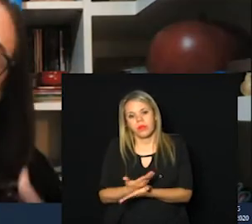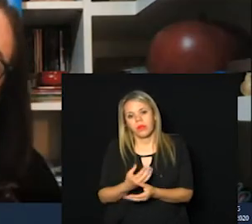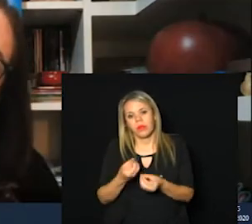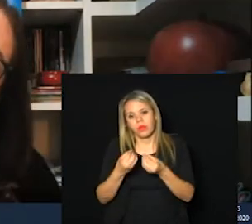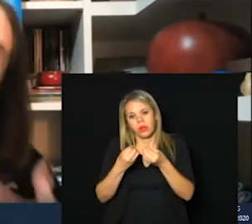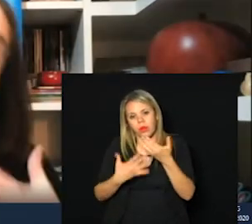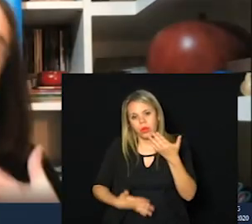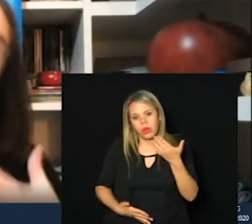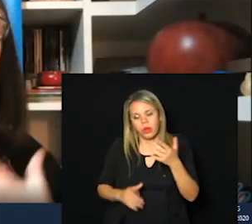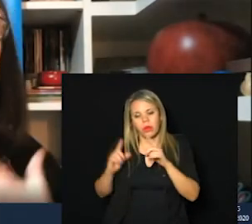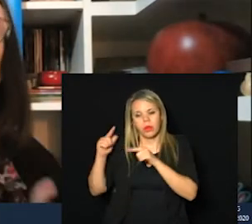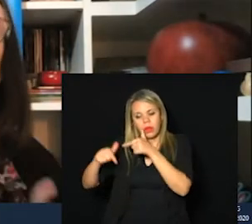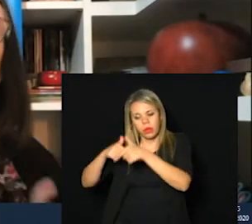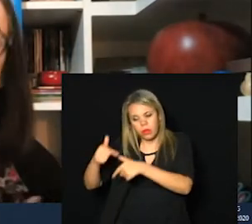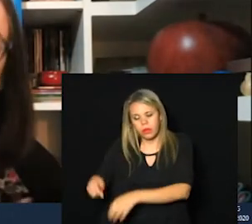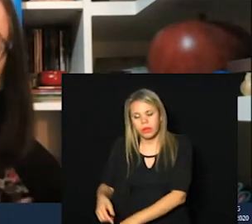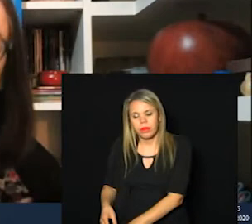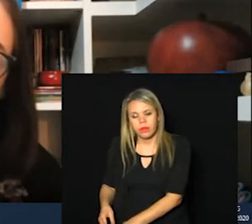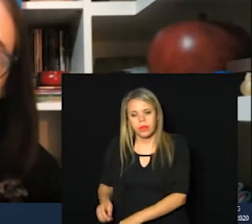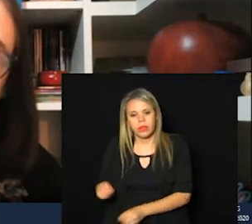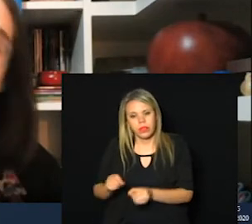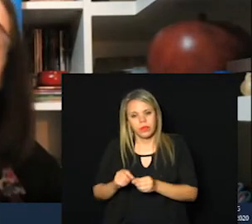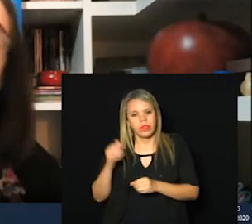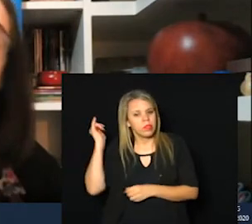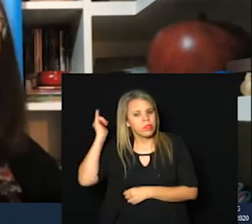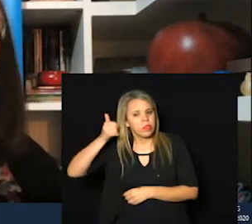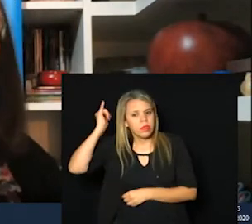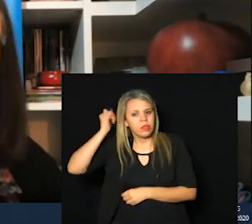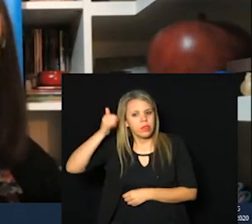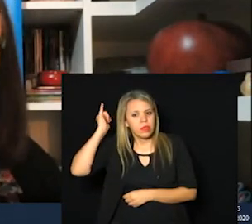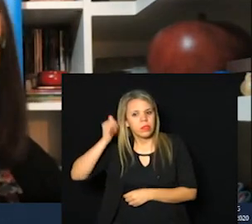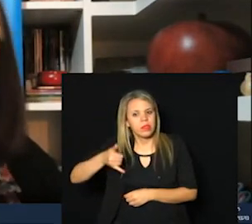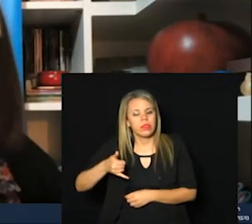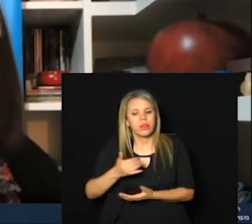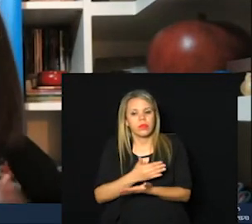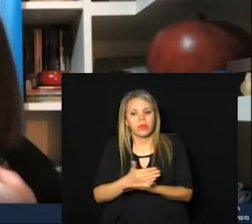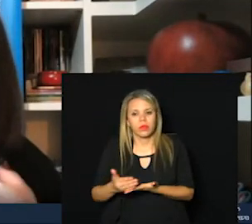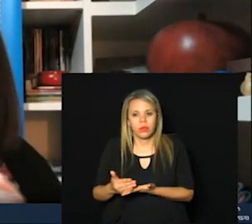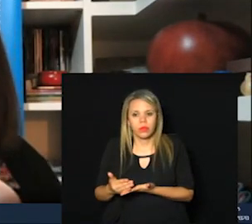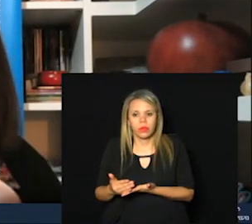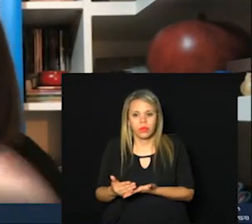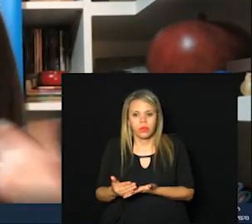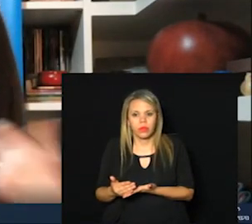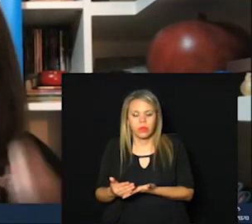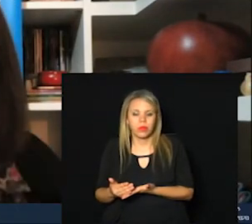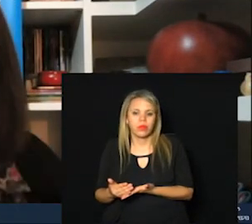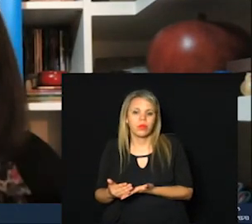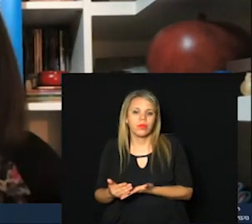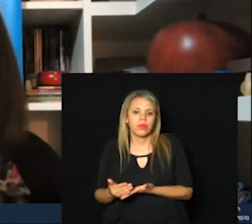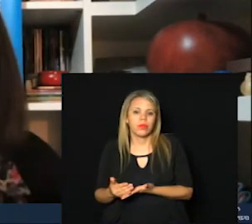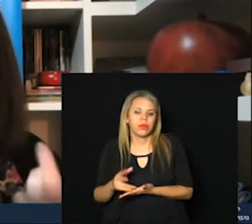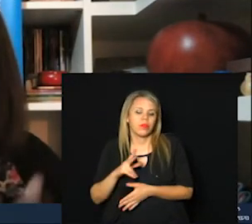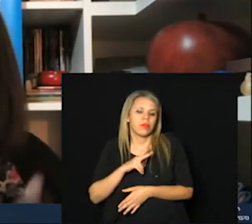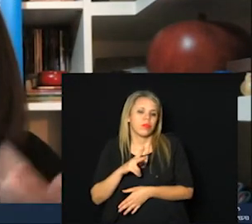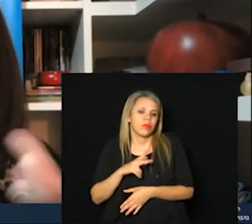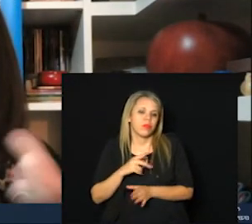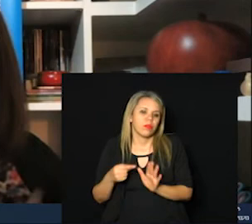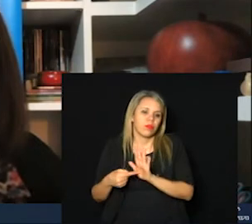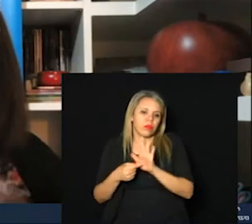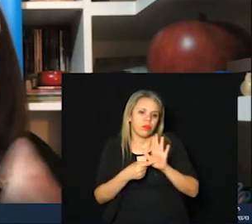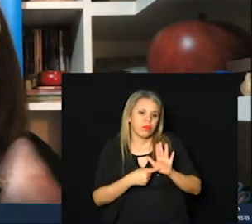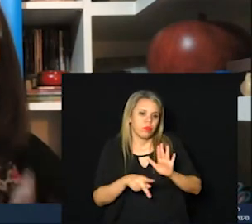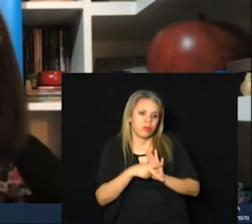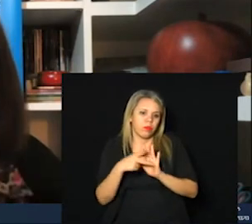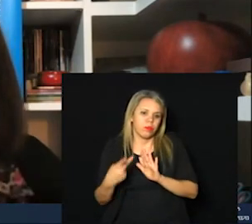sua trajetória, fazendo uma narrativa que começa dessa forma tão pessoal, expondo a sua